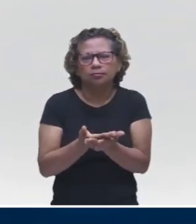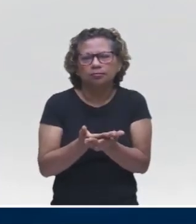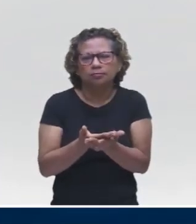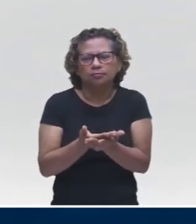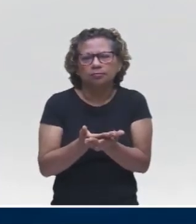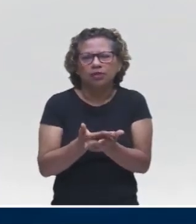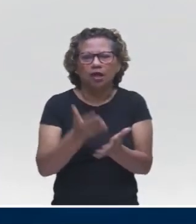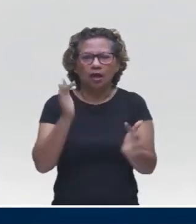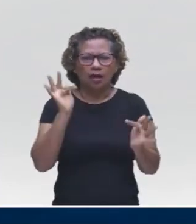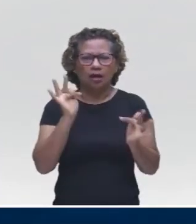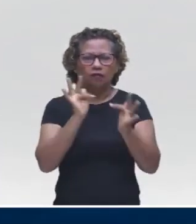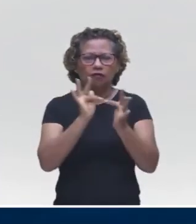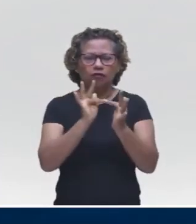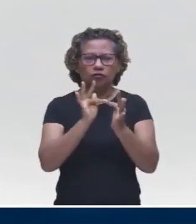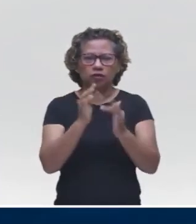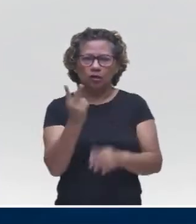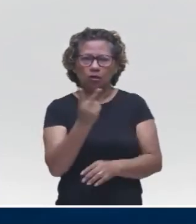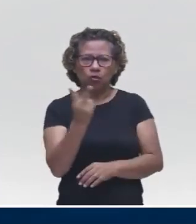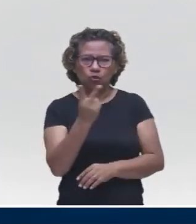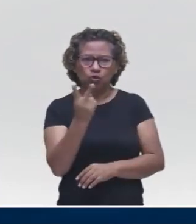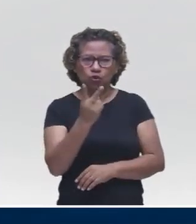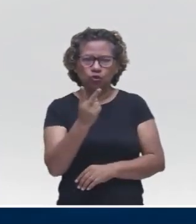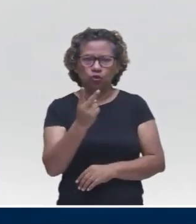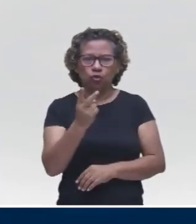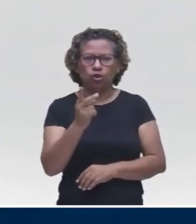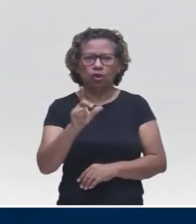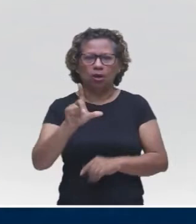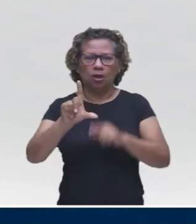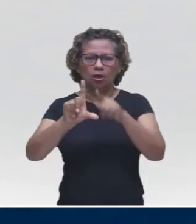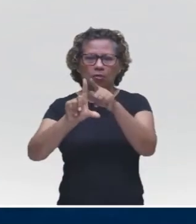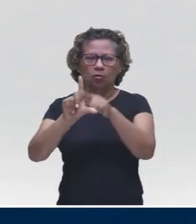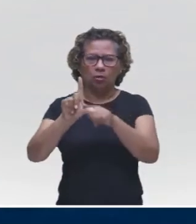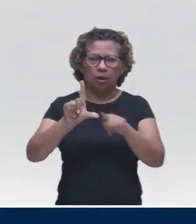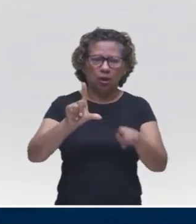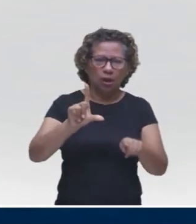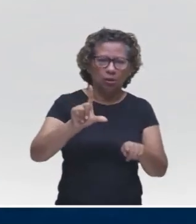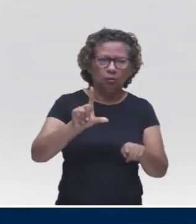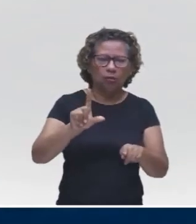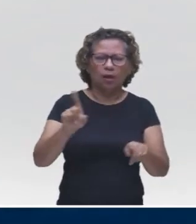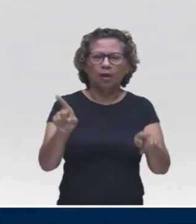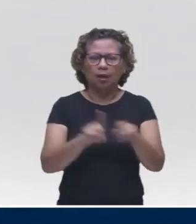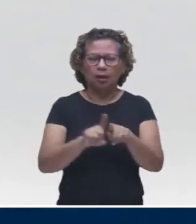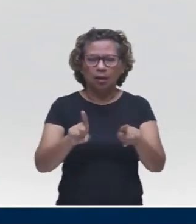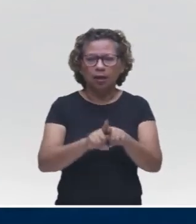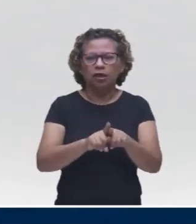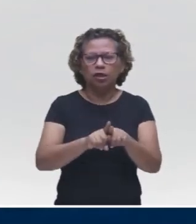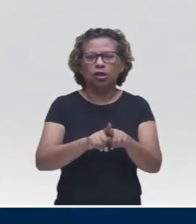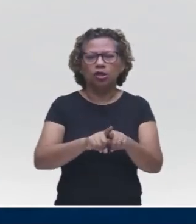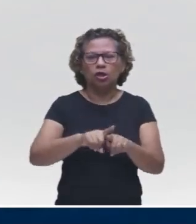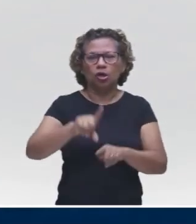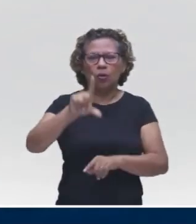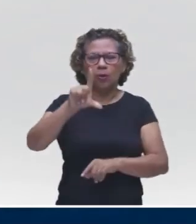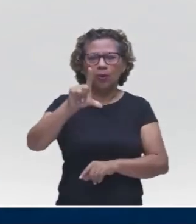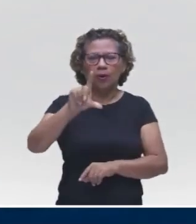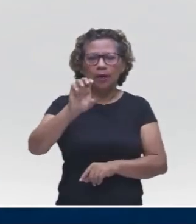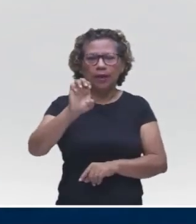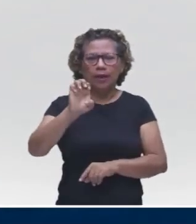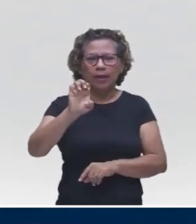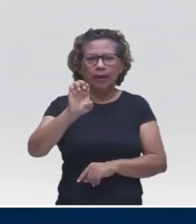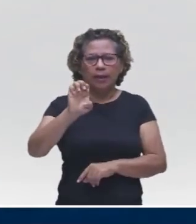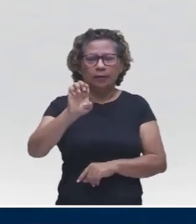pessoal? O f de x igual a x mais b. Na aula de hoje nós vamos batalhar